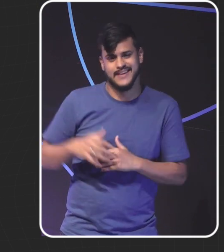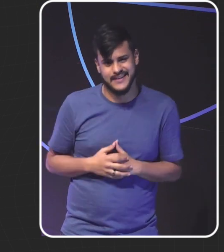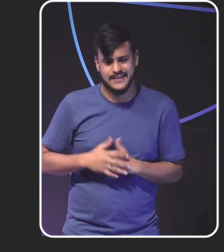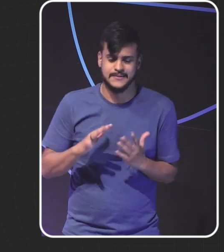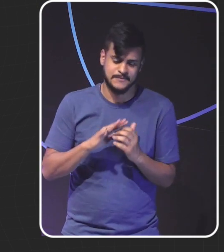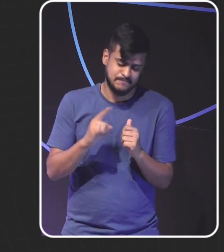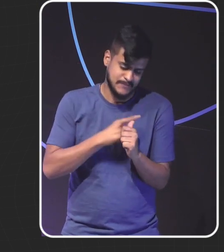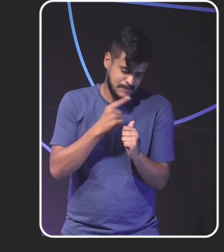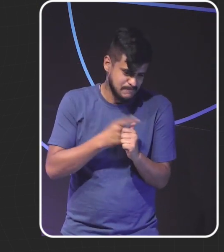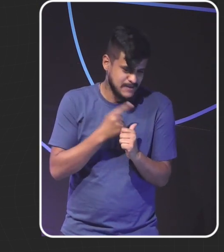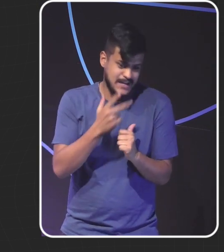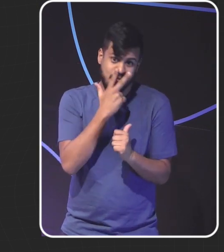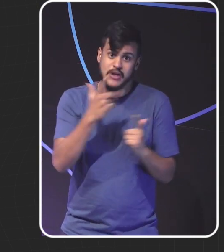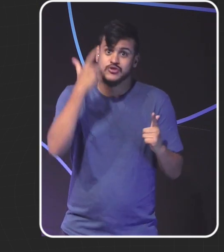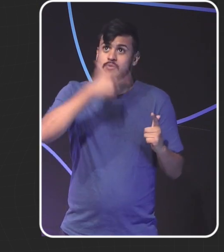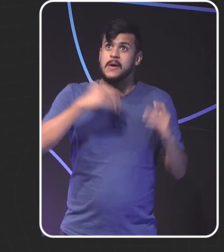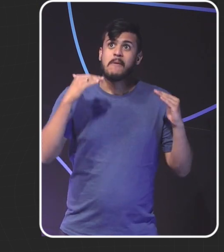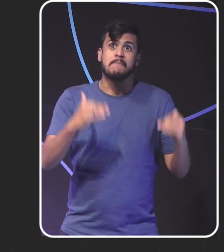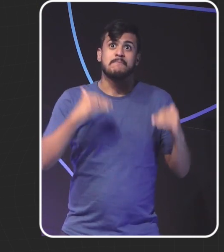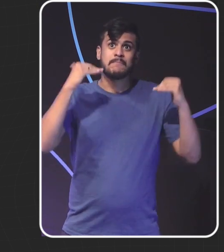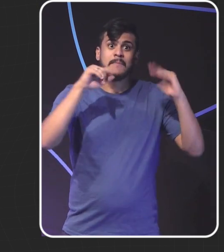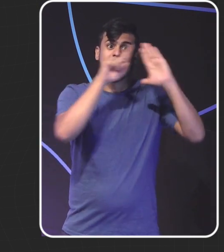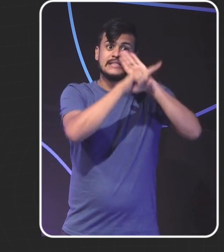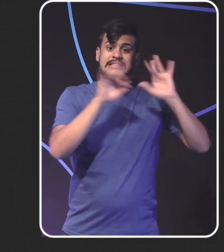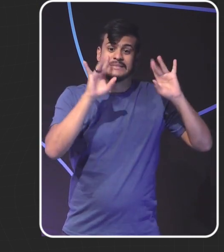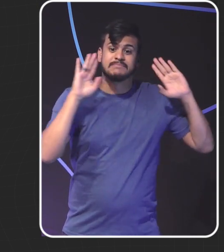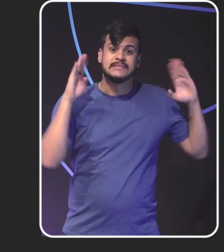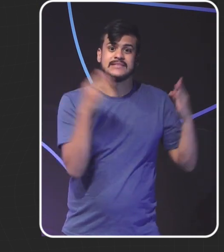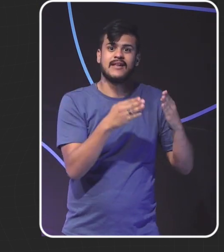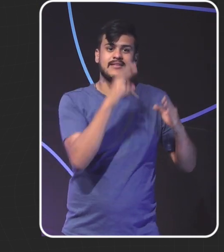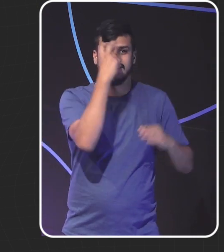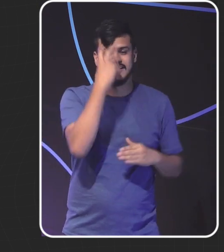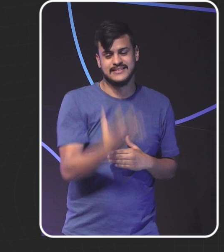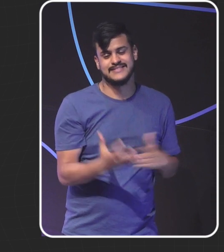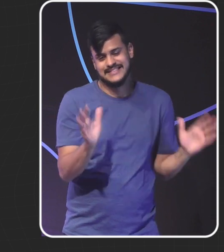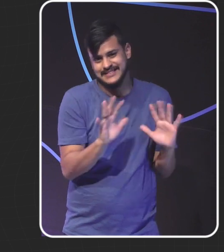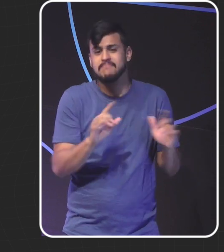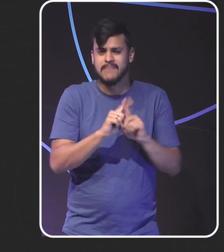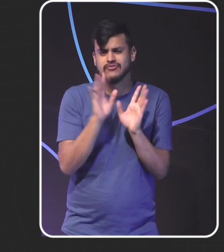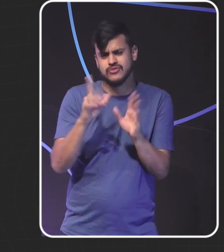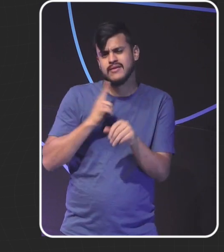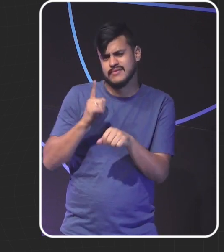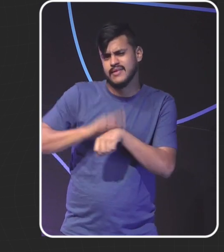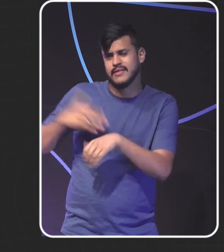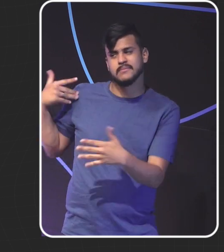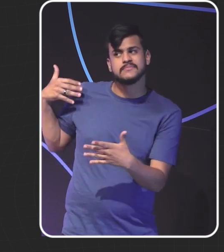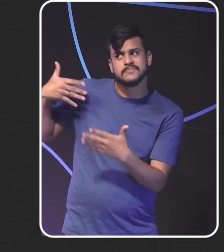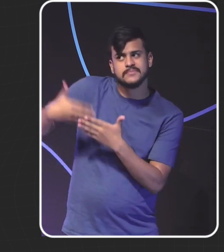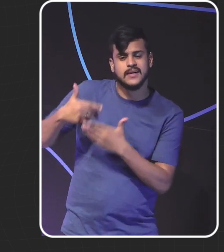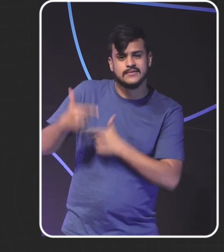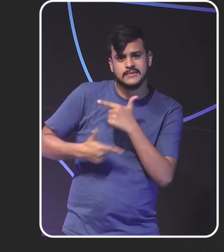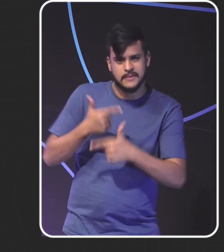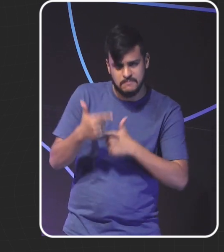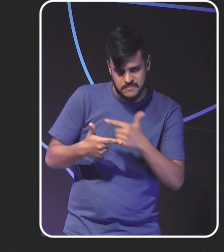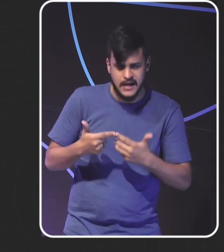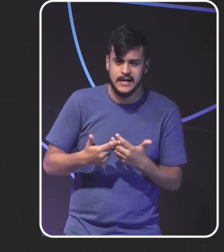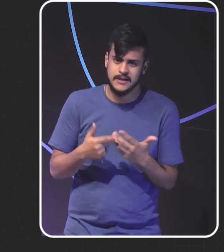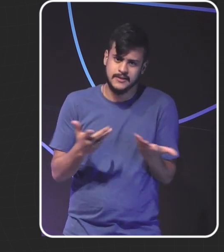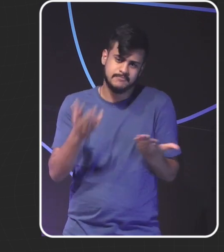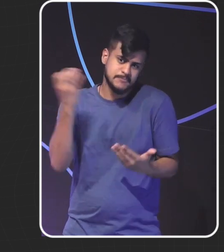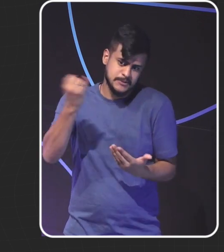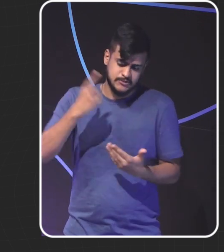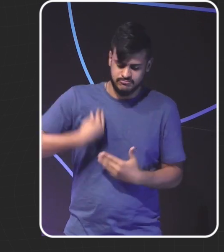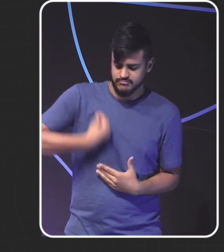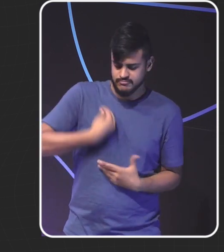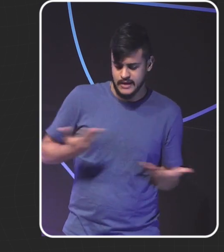não me sinto um dos maiores especialistas, mas trabalho há um tempo na área, então é um prazer estar aqui com vocês para discutir esse assunto que é super importante.